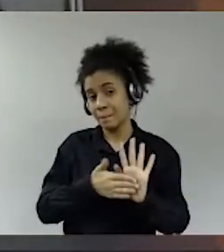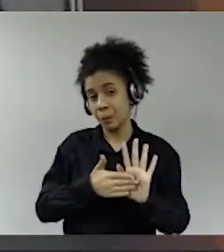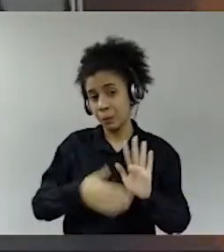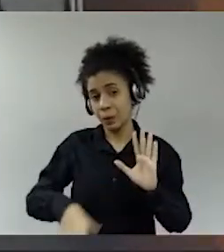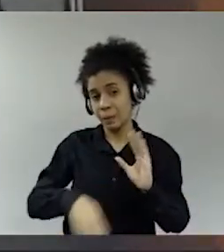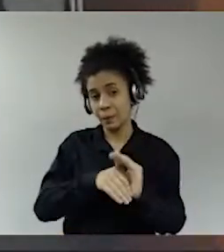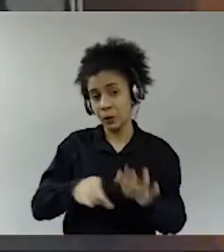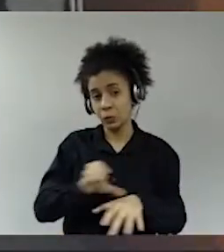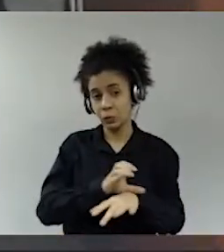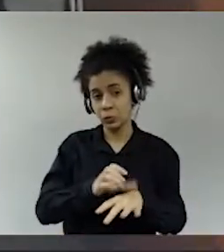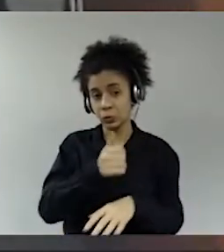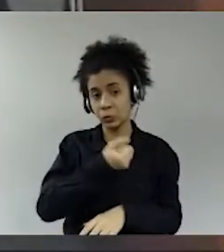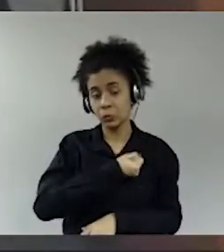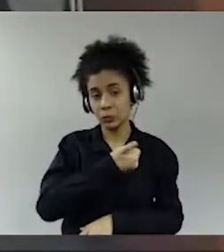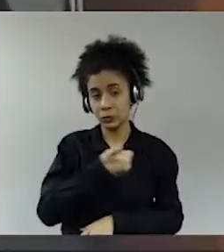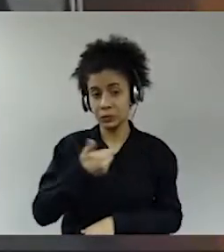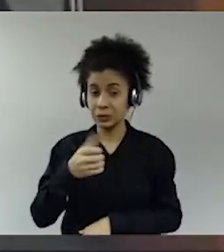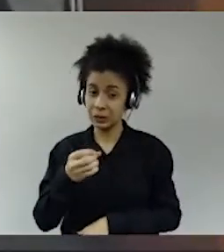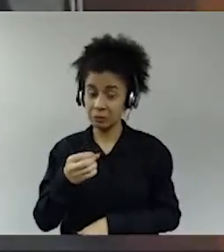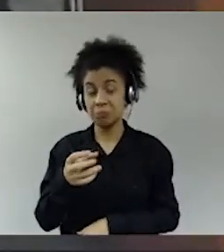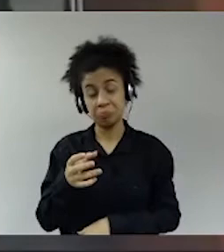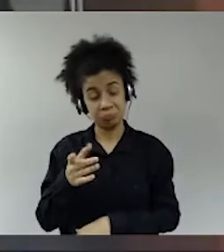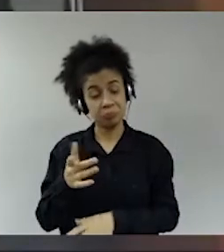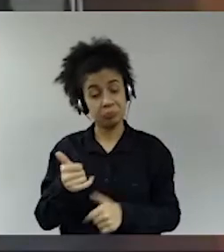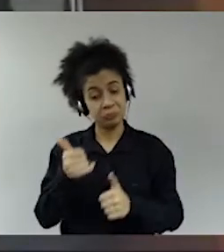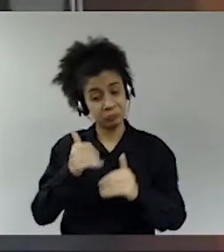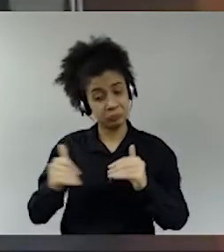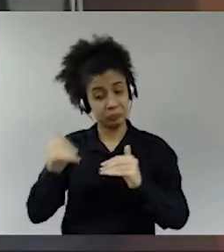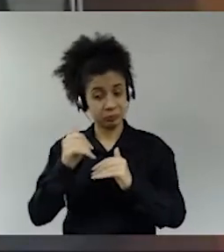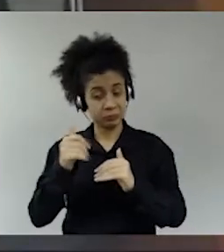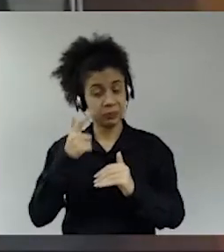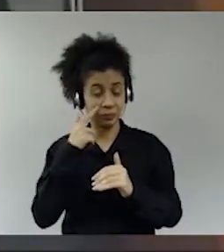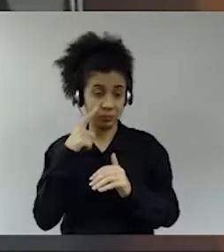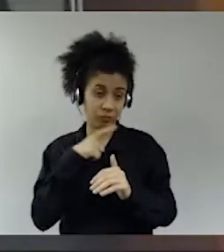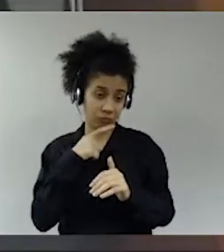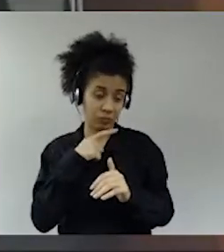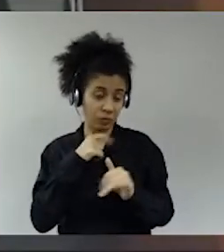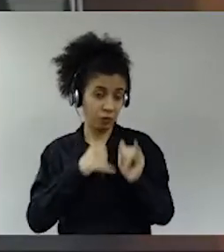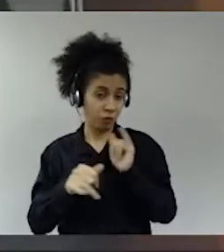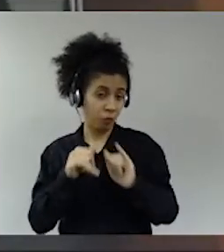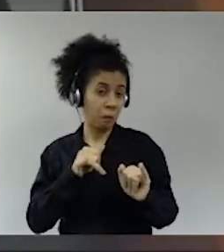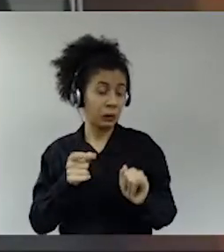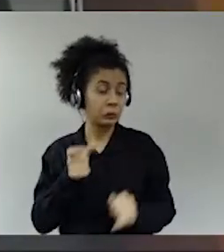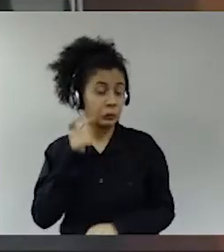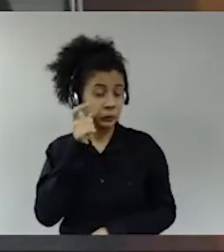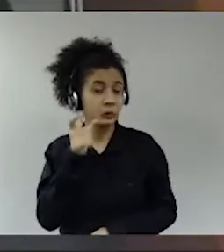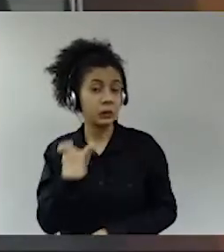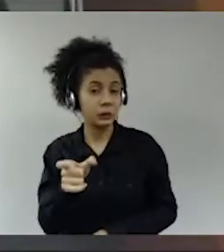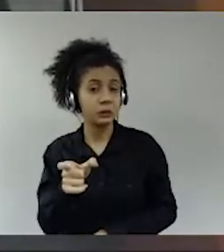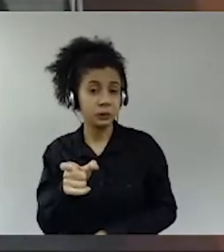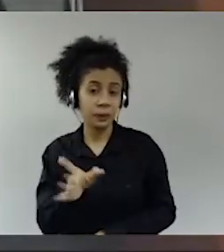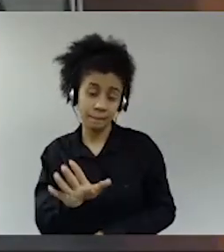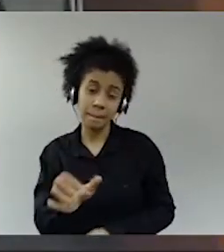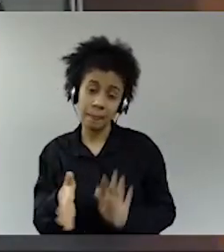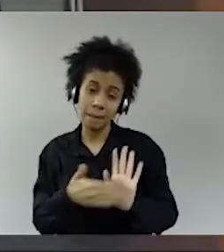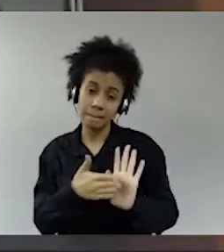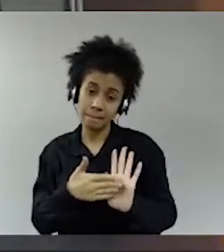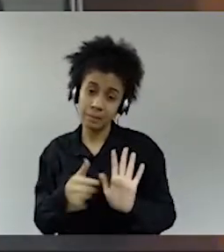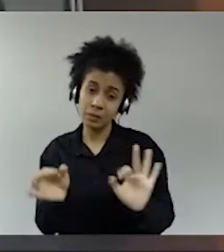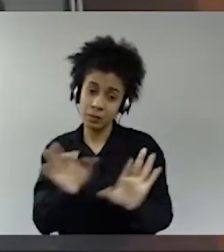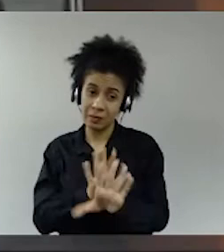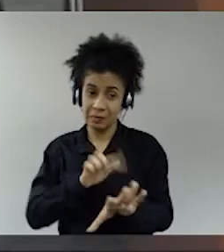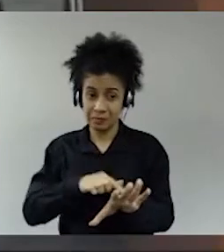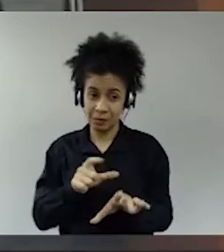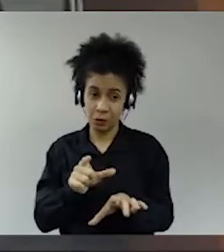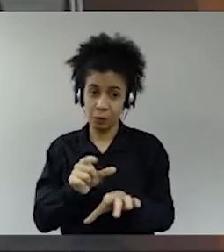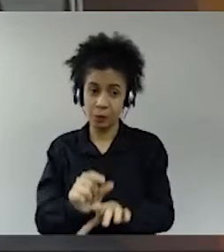número 110 me parece um pouco superior, tem aspectos interessantes, e este projeto, para terminar, porque o